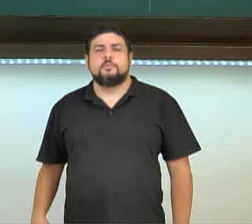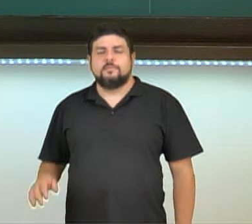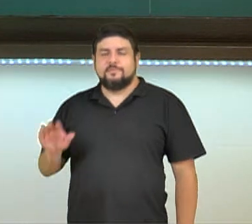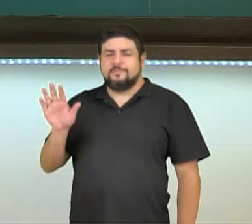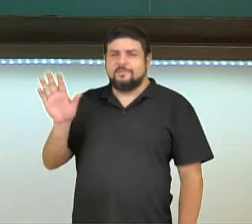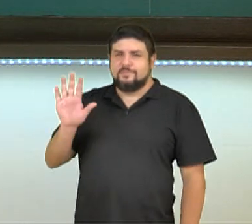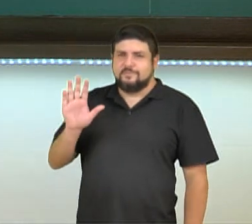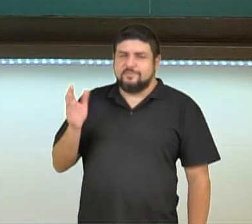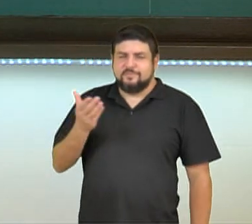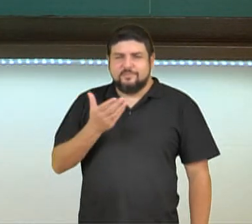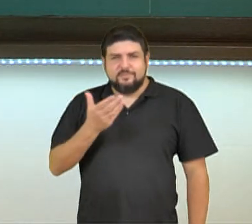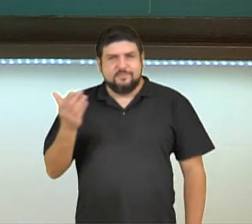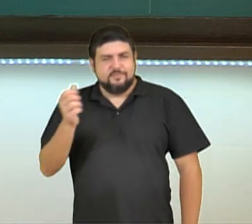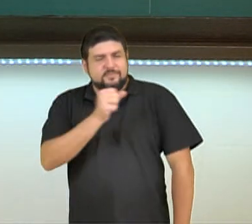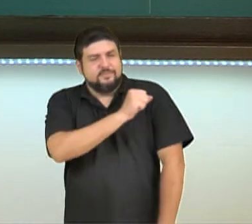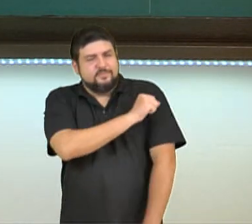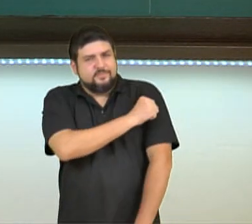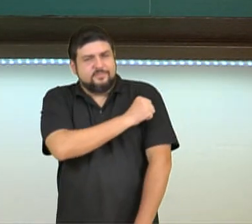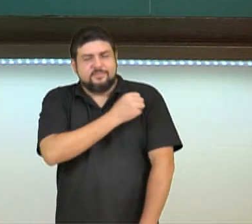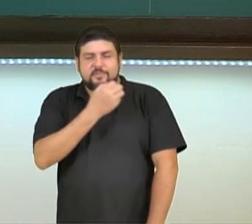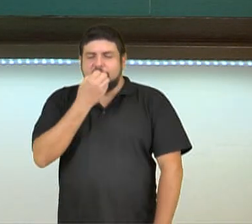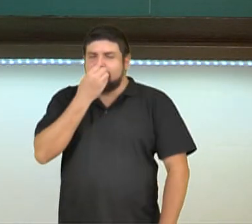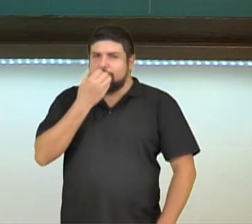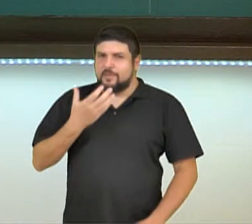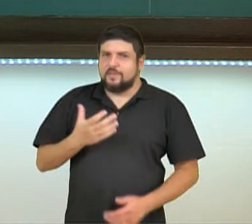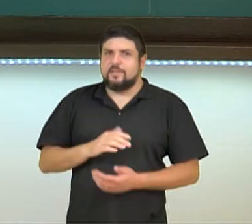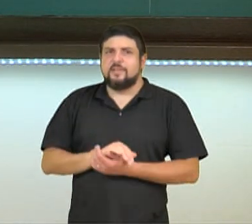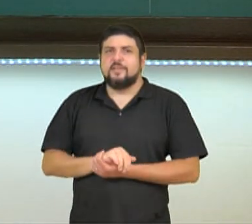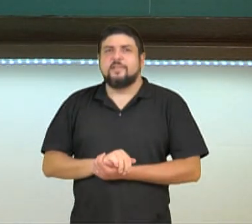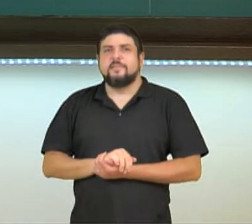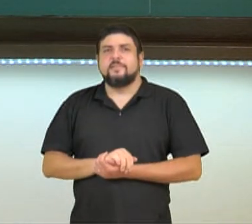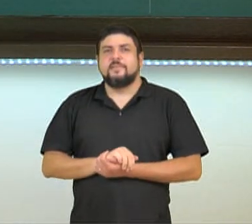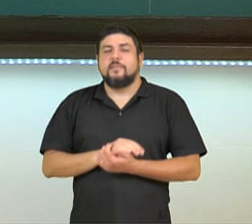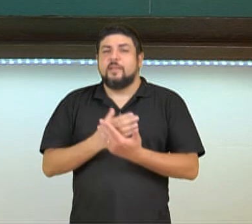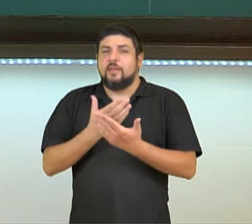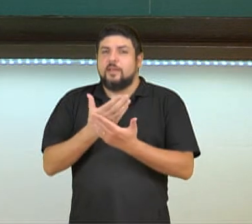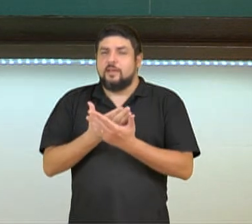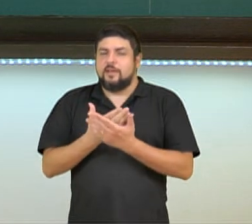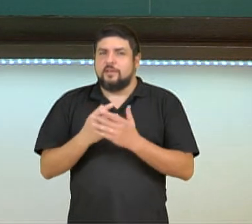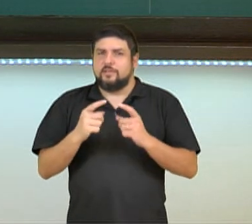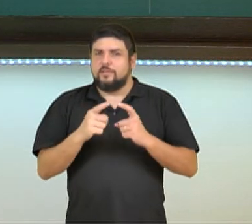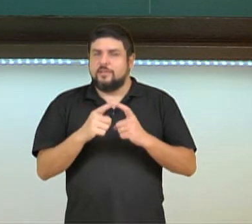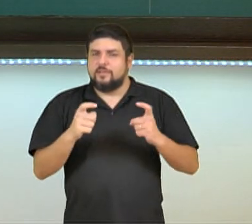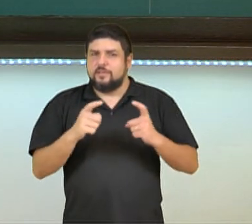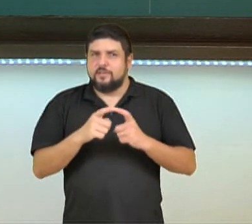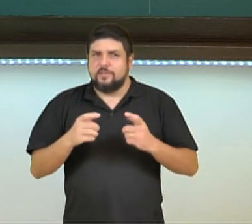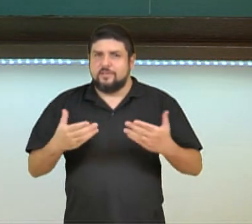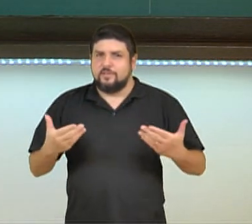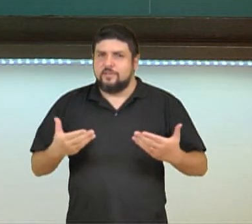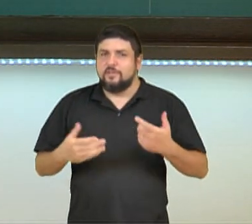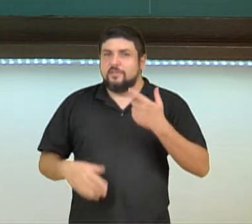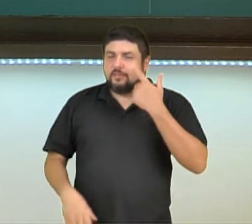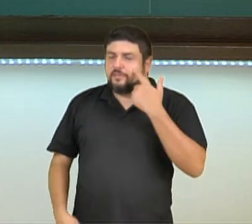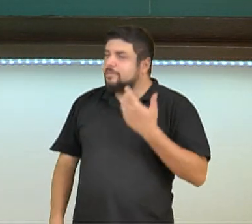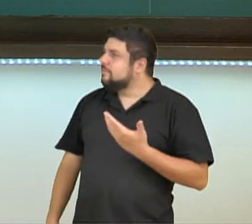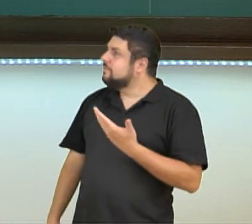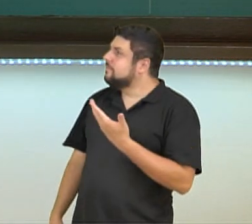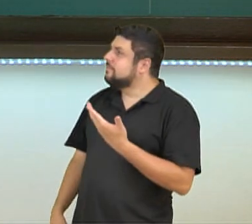Olá, estudantes do 8º ano, tudo bem? A aula de ciências de hoje é sobre o